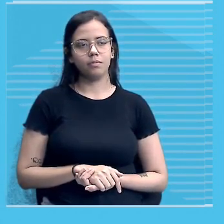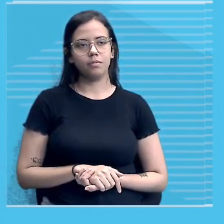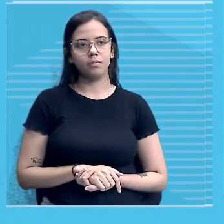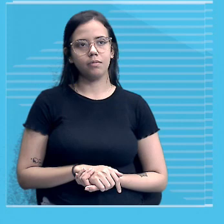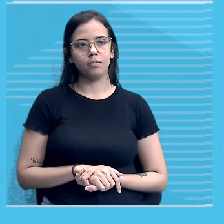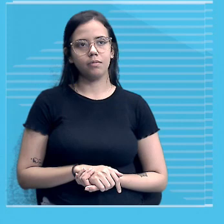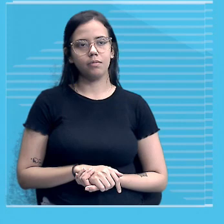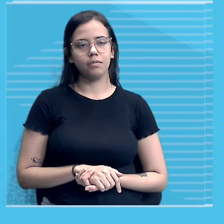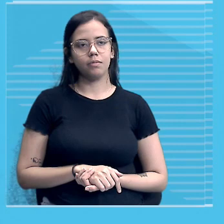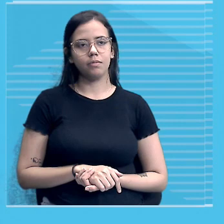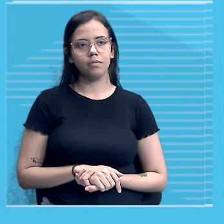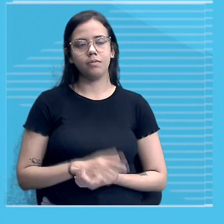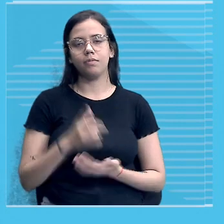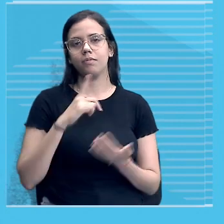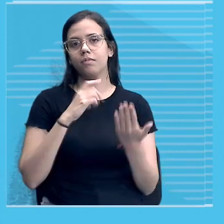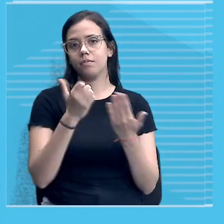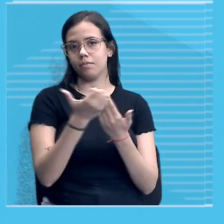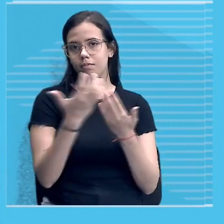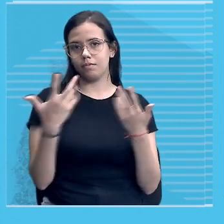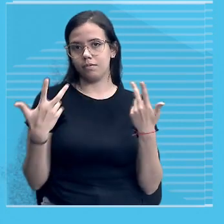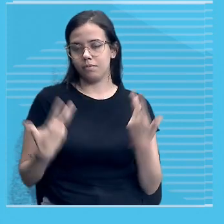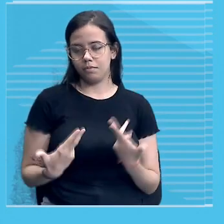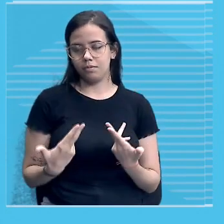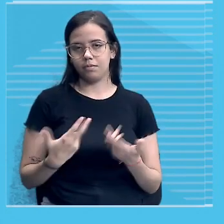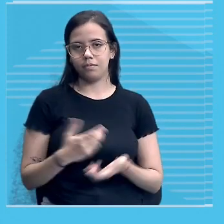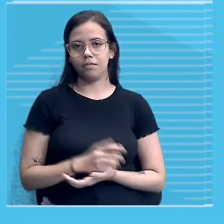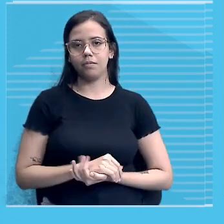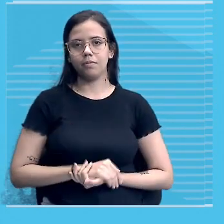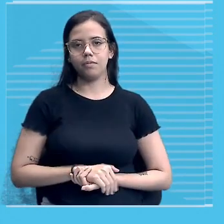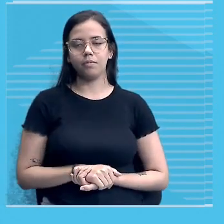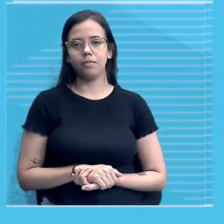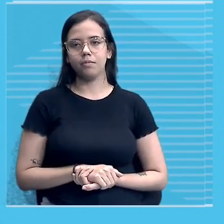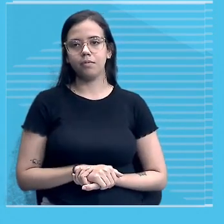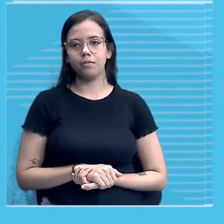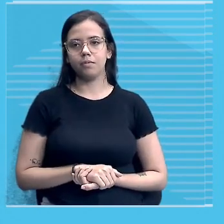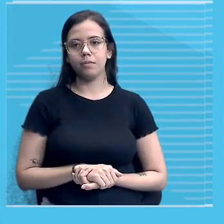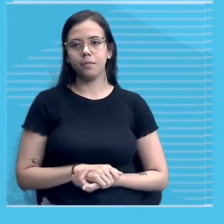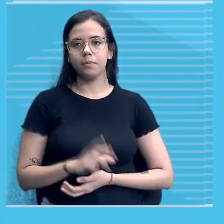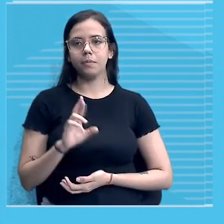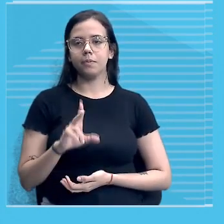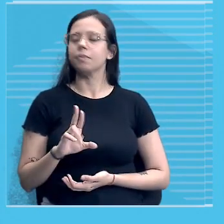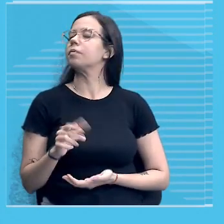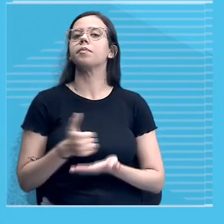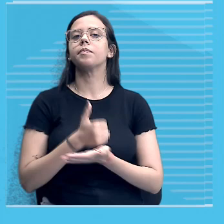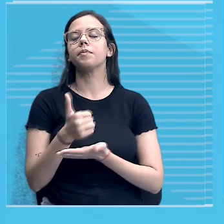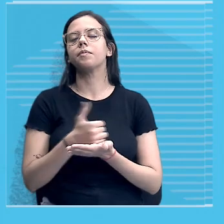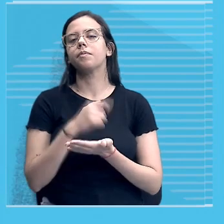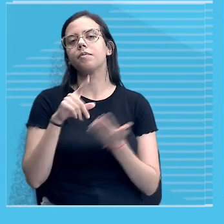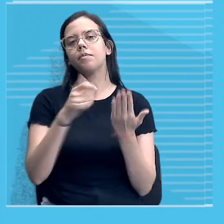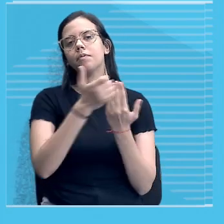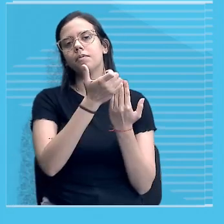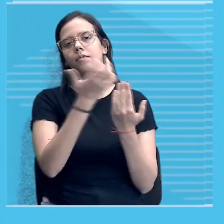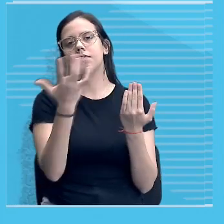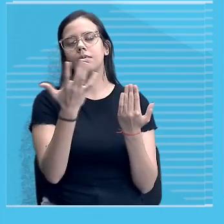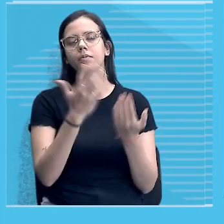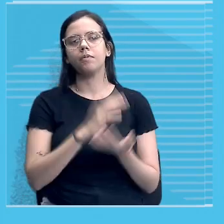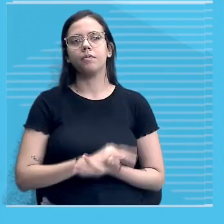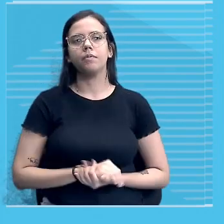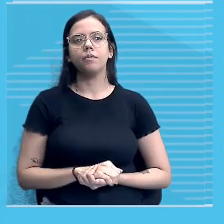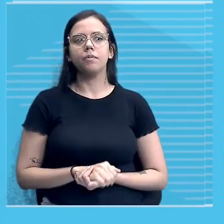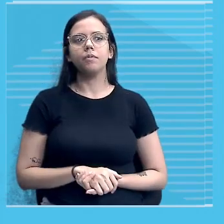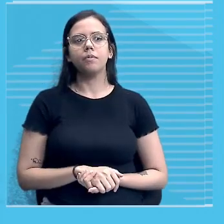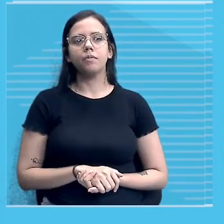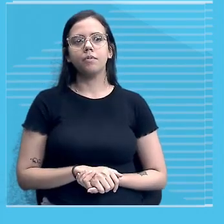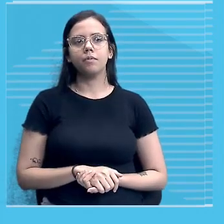Oi e aí não mesmo expoente né os débitos não é a base é o expoente o expoente é o